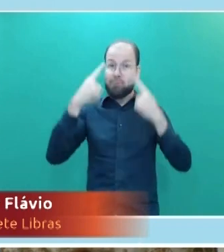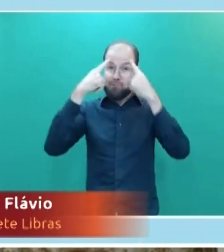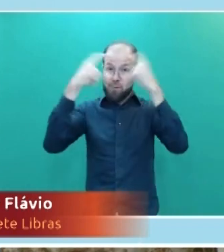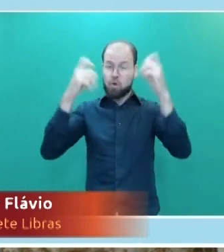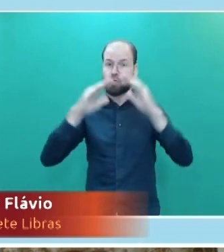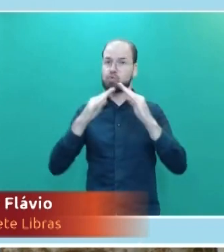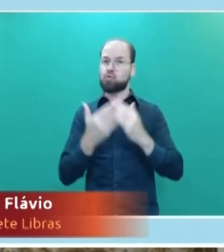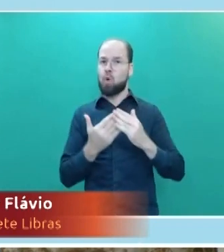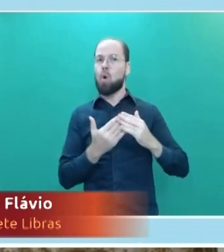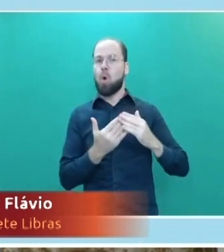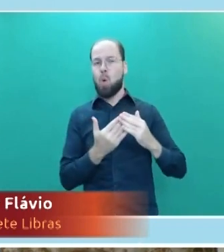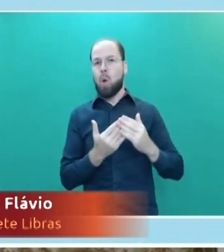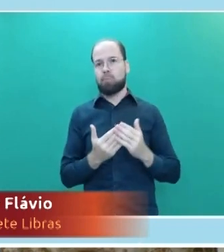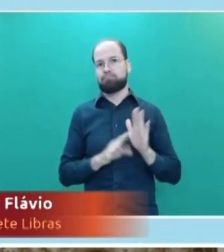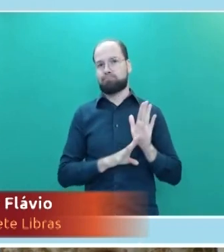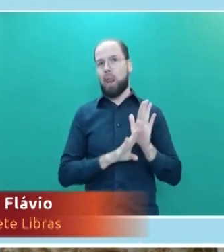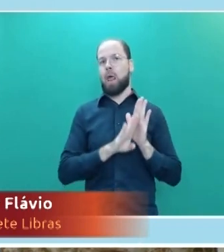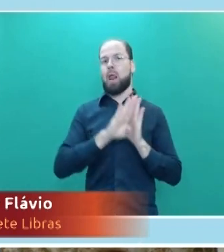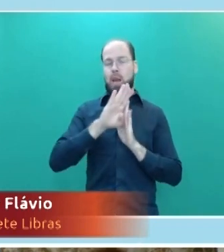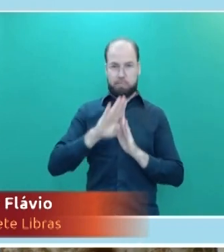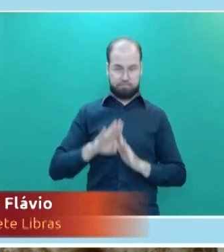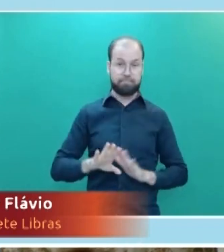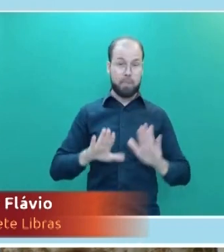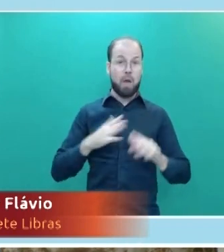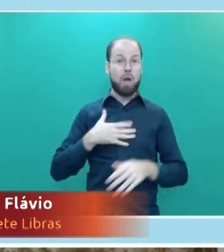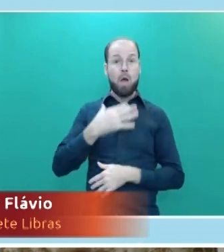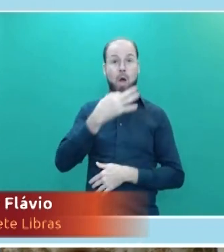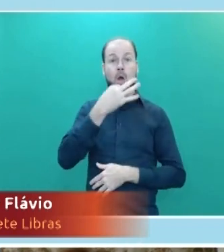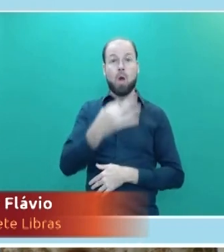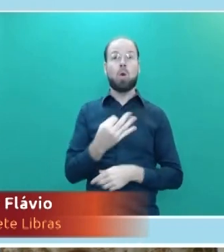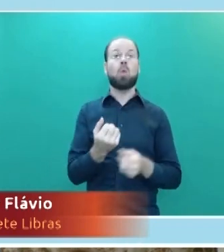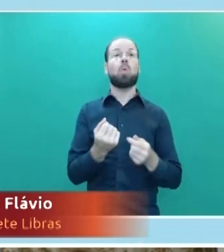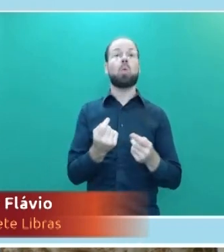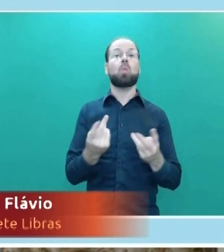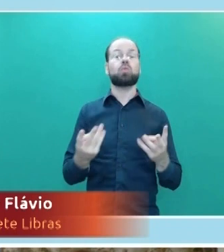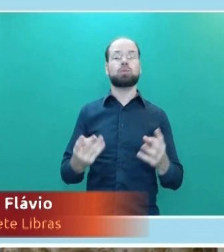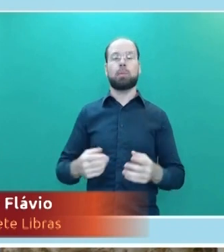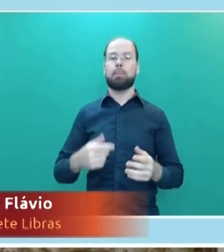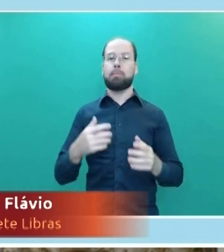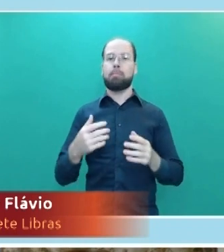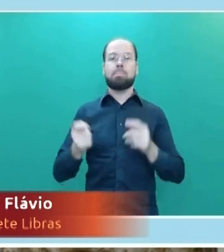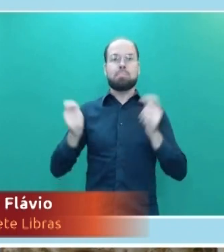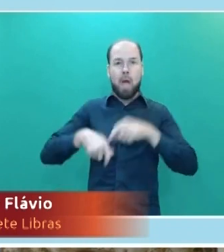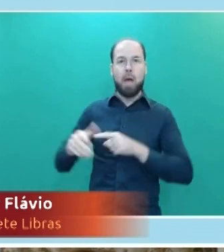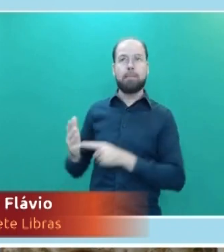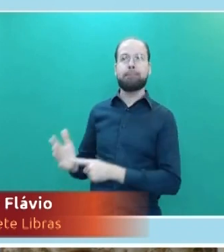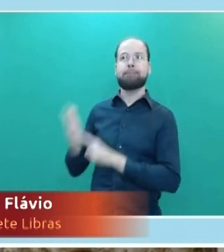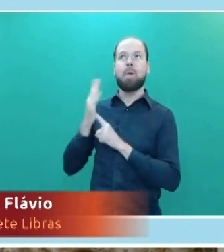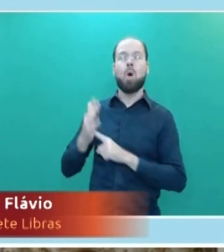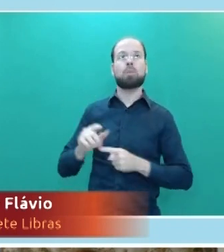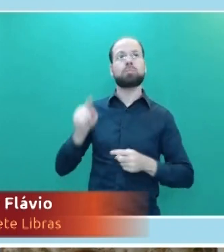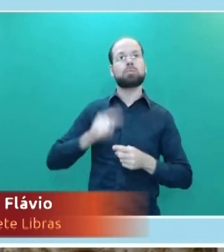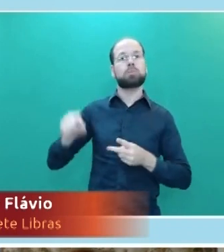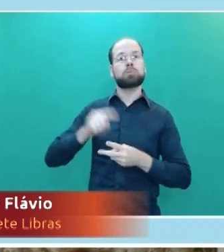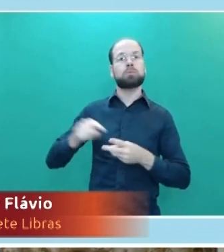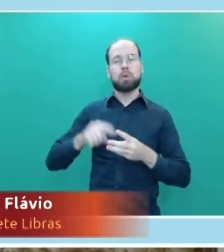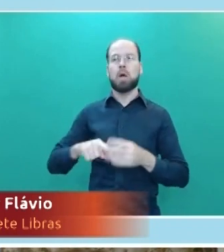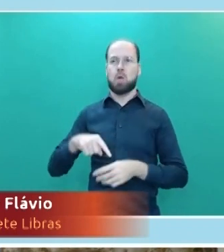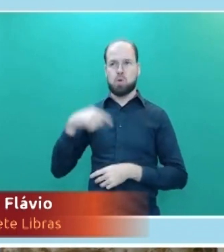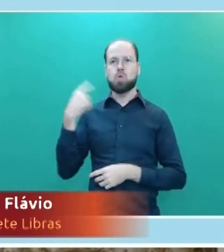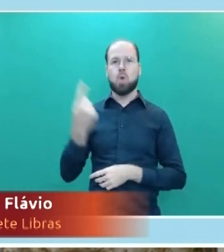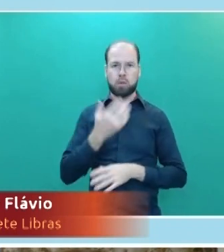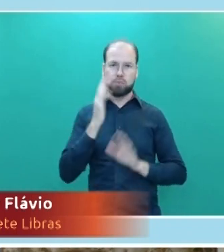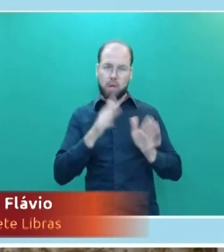proximidade. E eu acho que uma das coisas que já vem sendo apontada em algumas falas, em alguns estudos